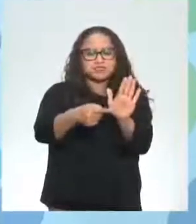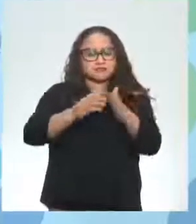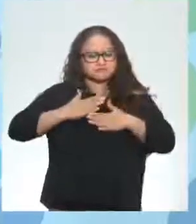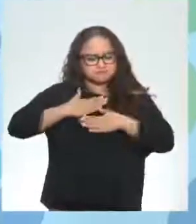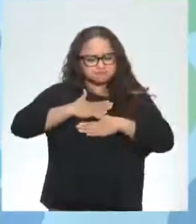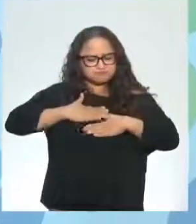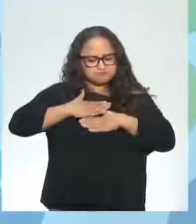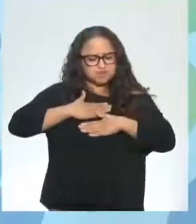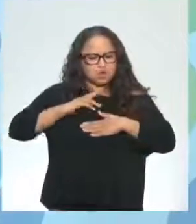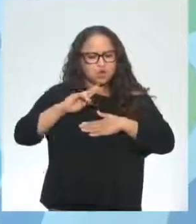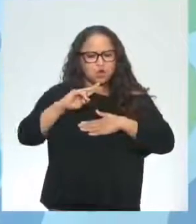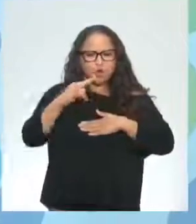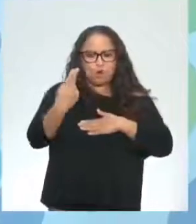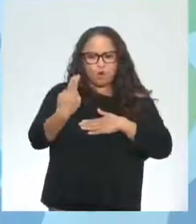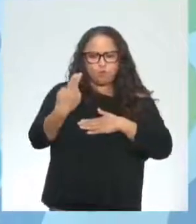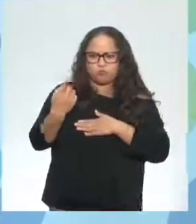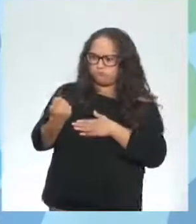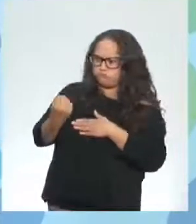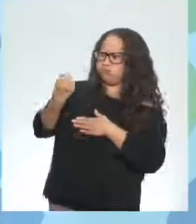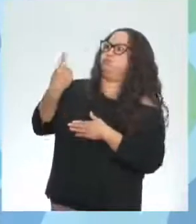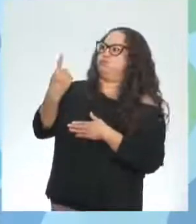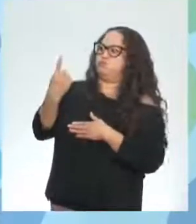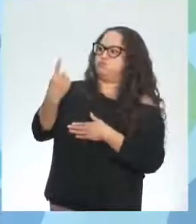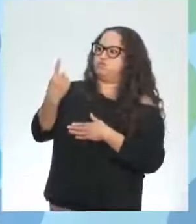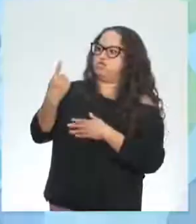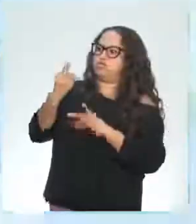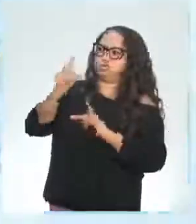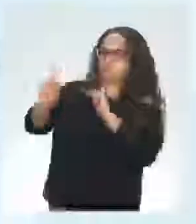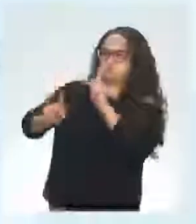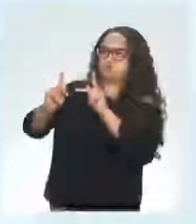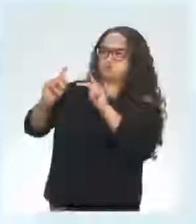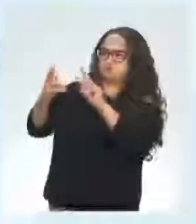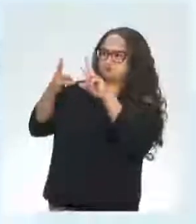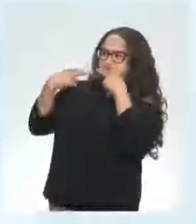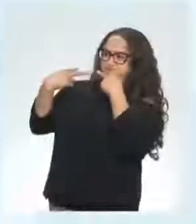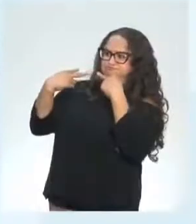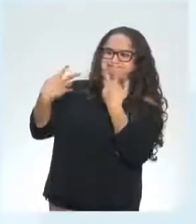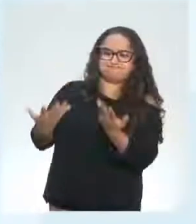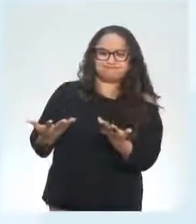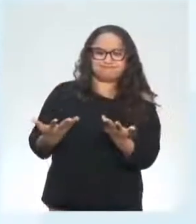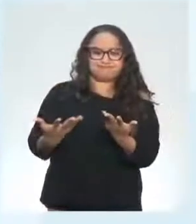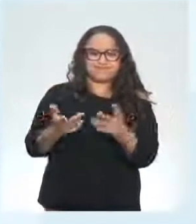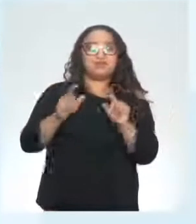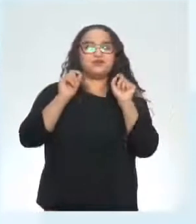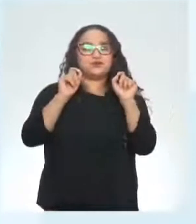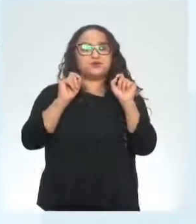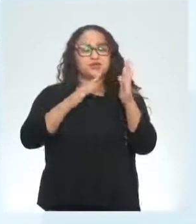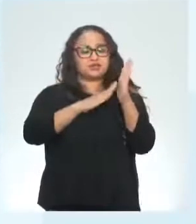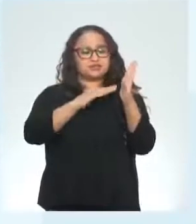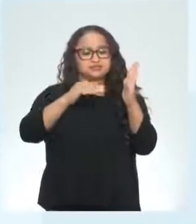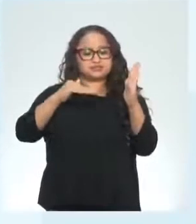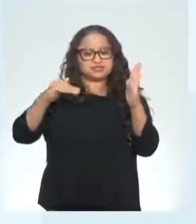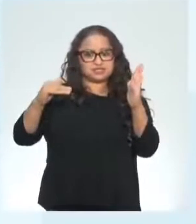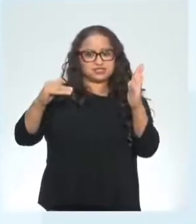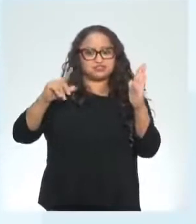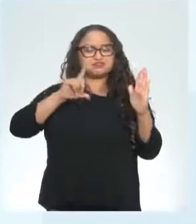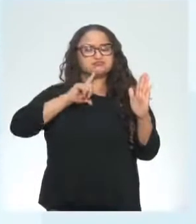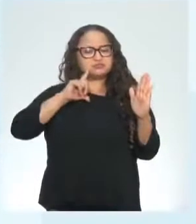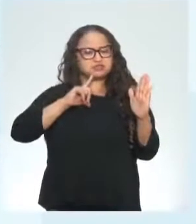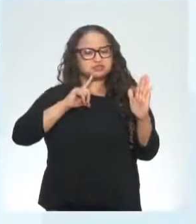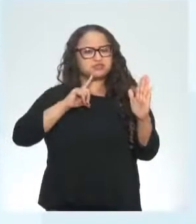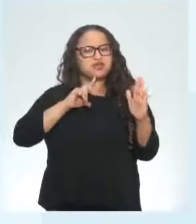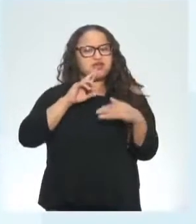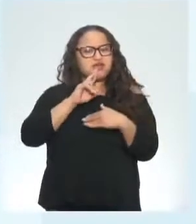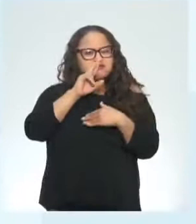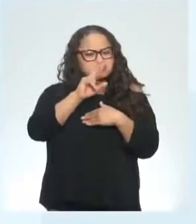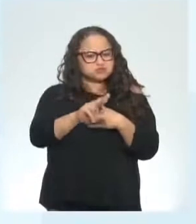prazer ou o estranhamento, né, no público-alvo, tá certo? Então, a dimensão estética justamente é responsável por essa questão